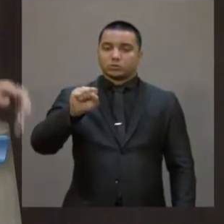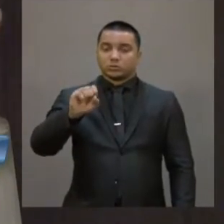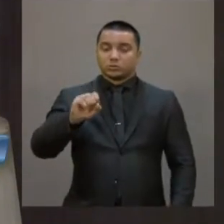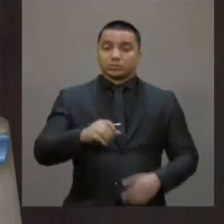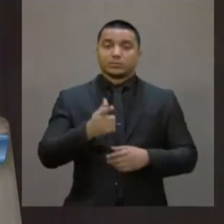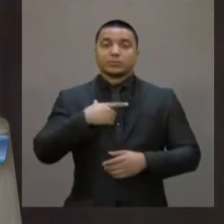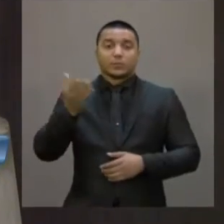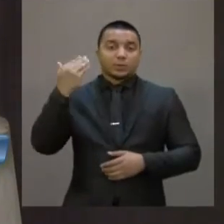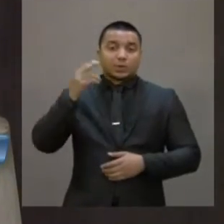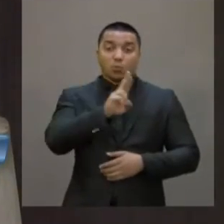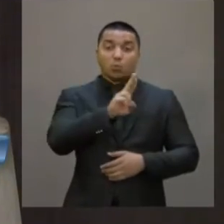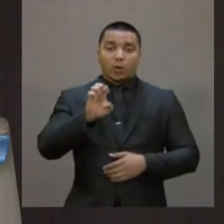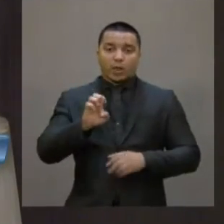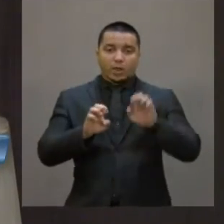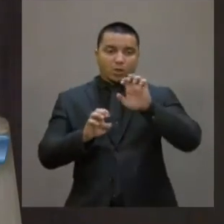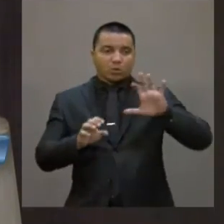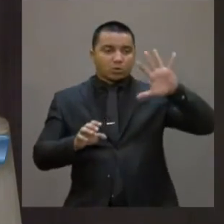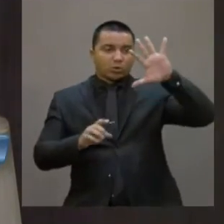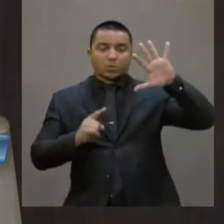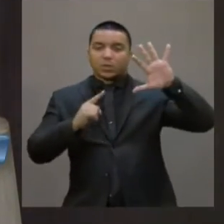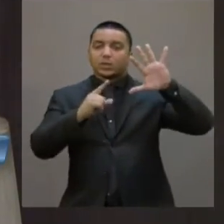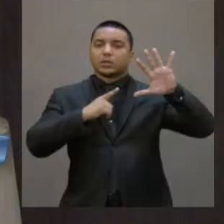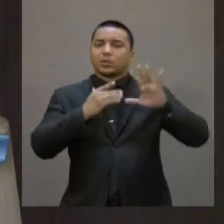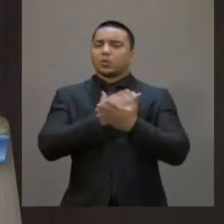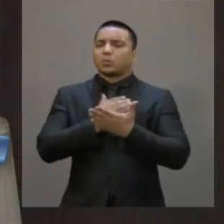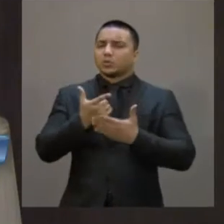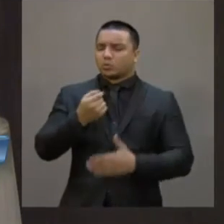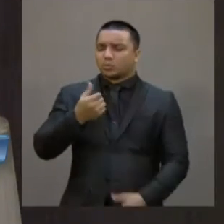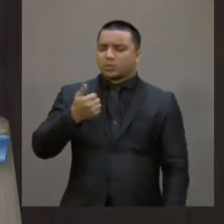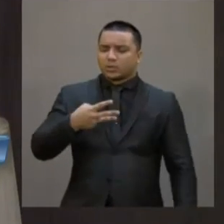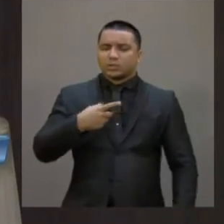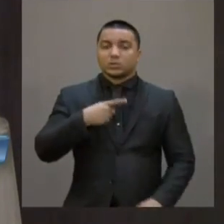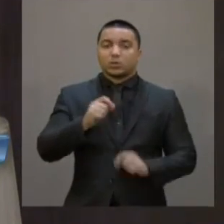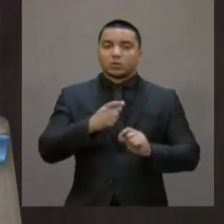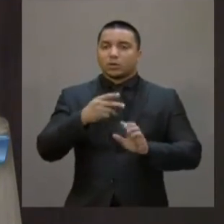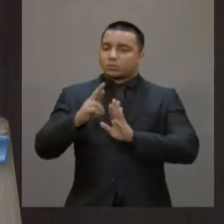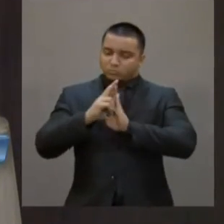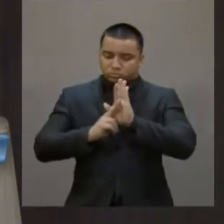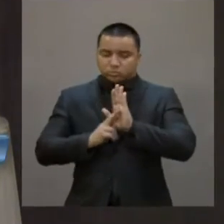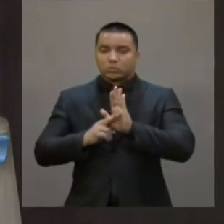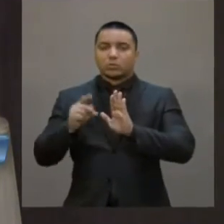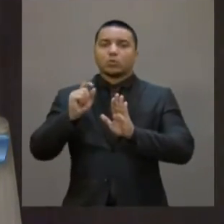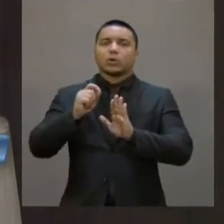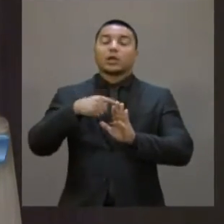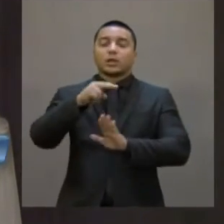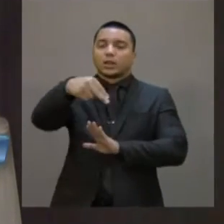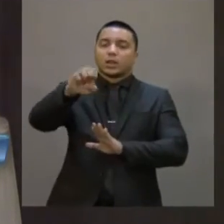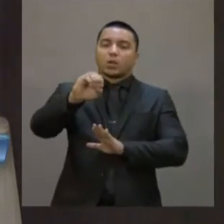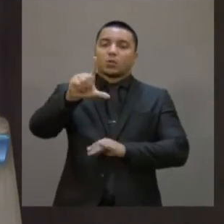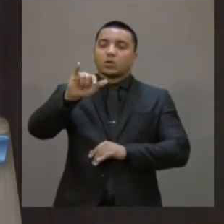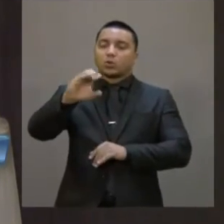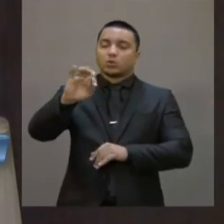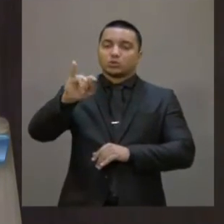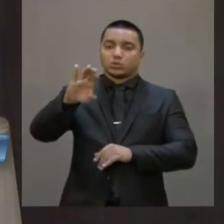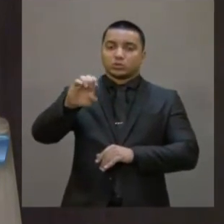Europeia, desde 2013, já tinha imposto uma moratória aos neonicotinoides. O que é o neonicotinoide? São aqueles